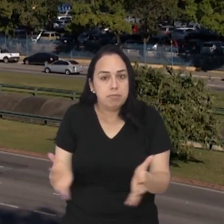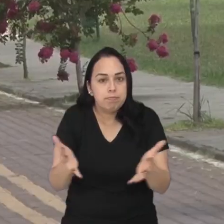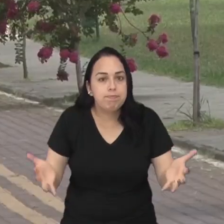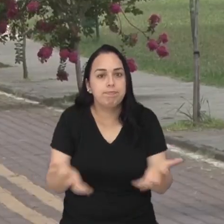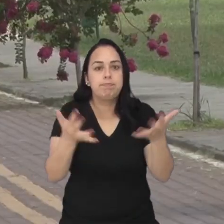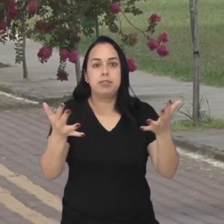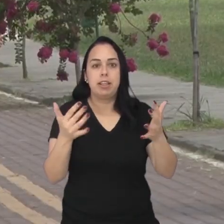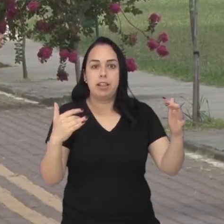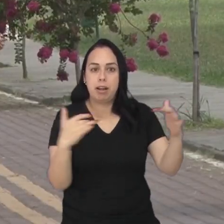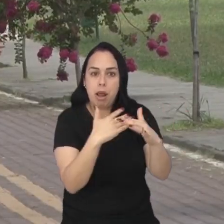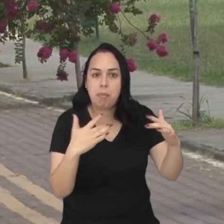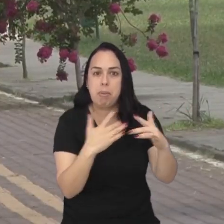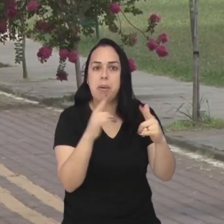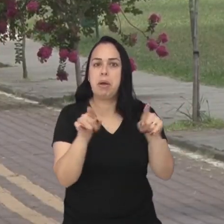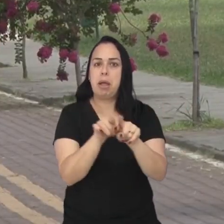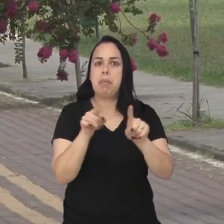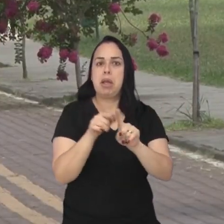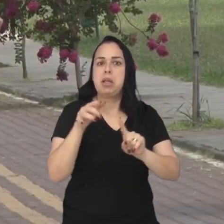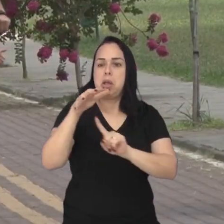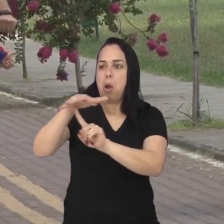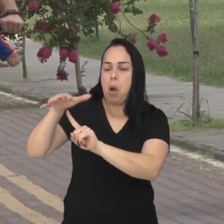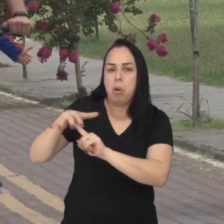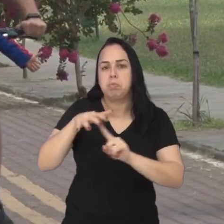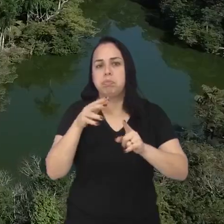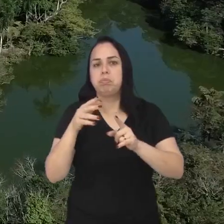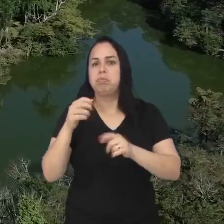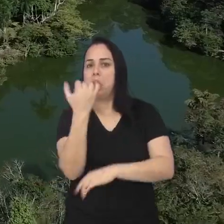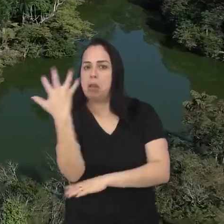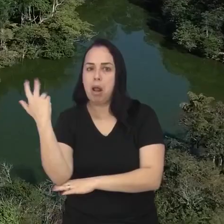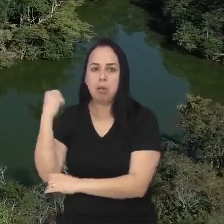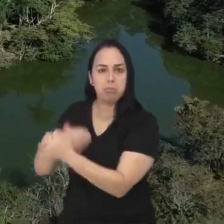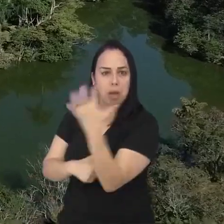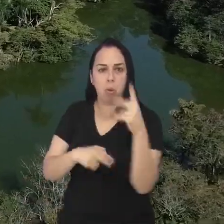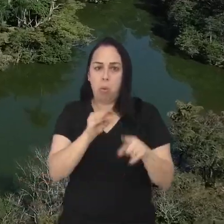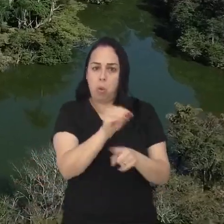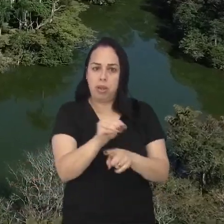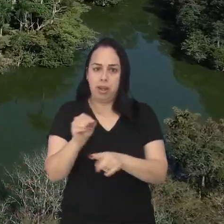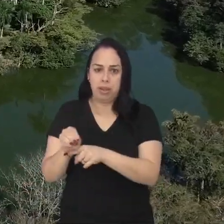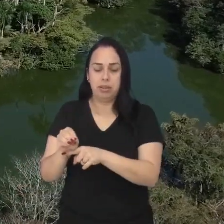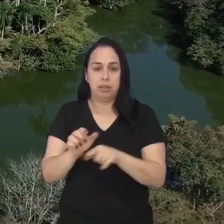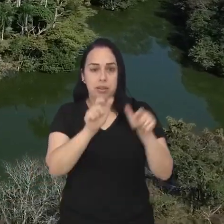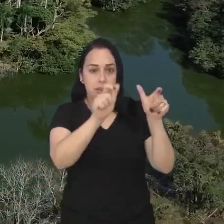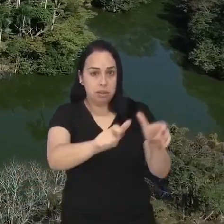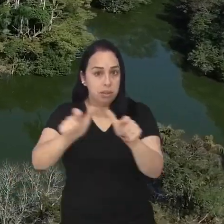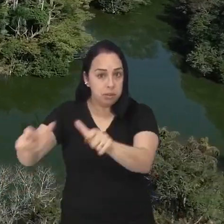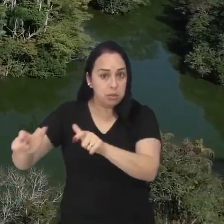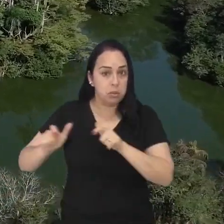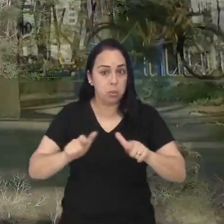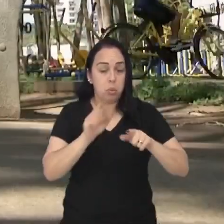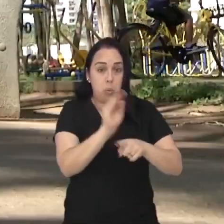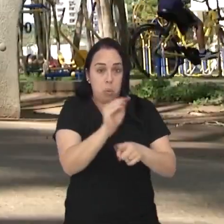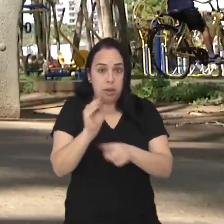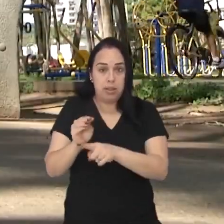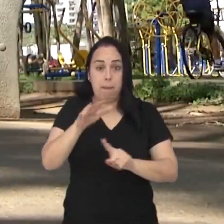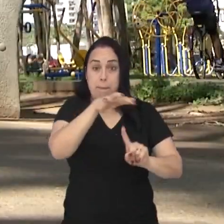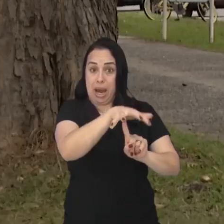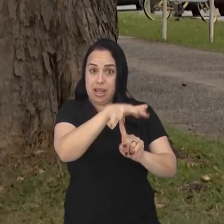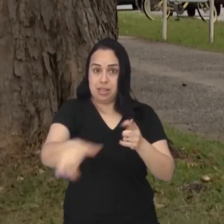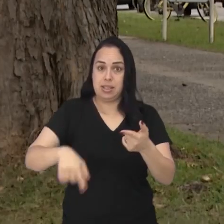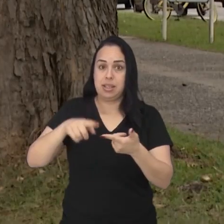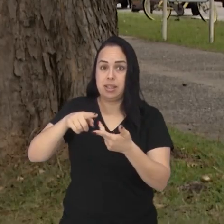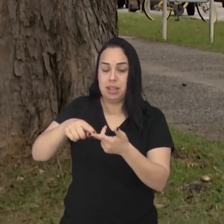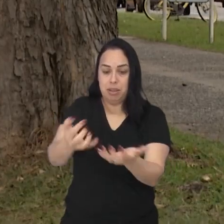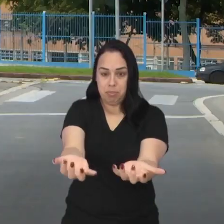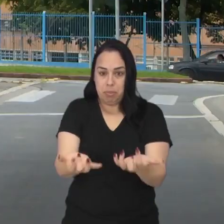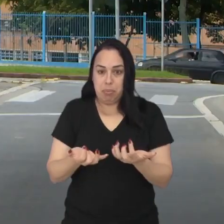promover a urbanização e manutenção dos espaços públicos. Fazem parte das áreas que irão receber as ações de conservação, praças,